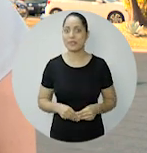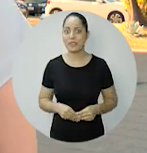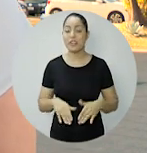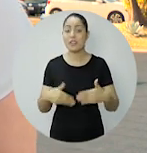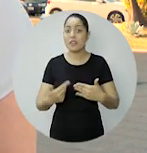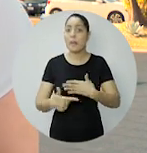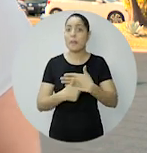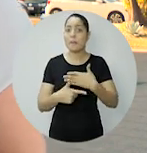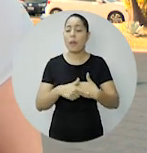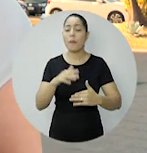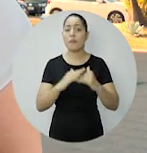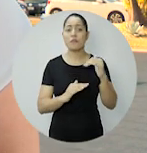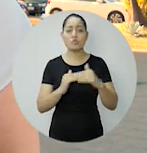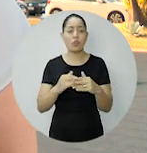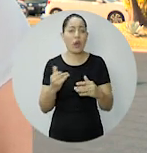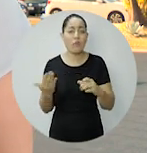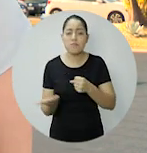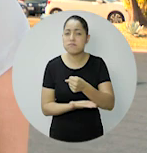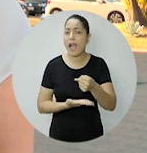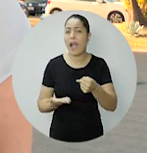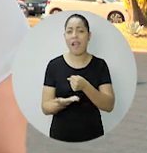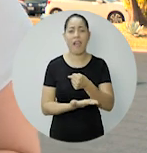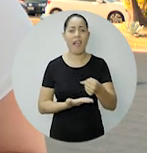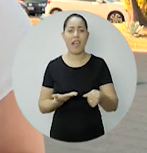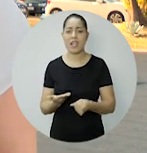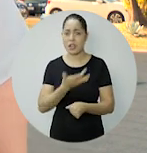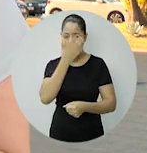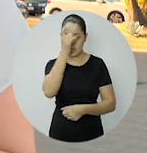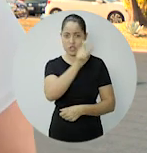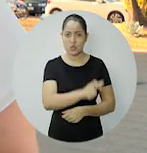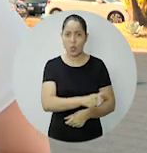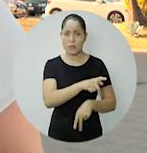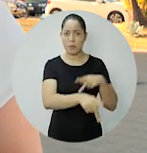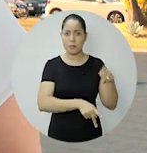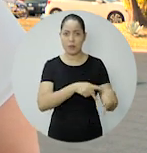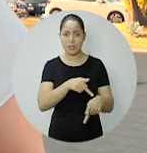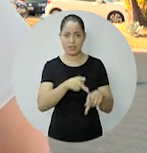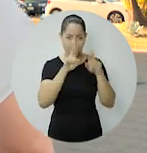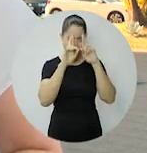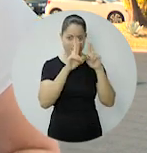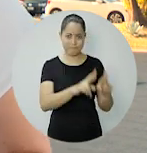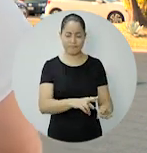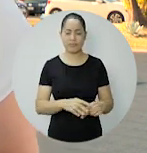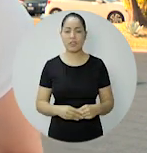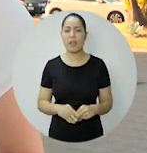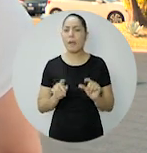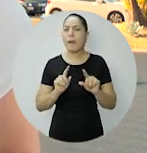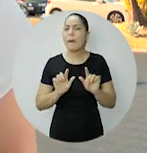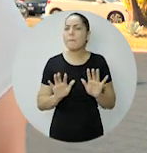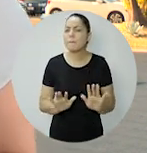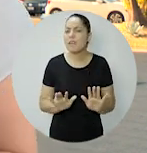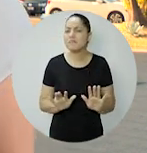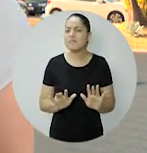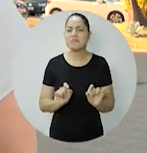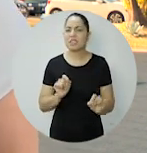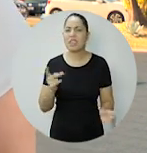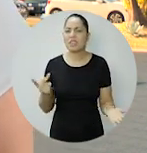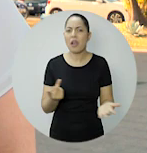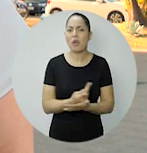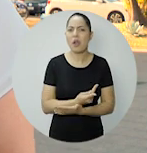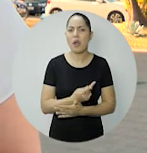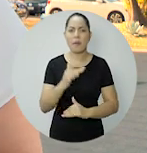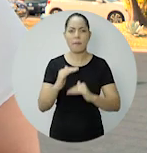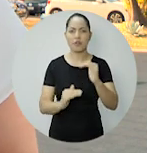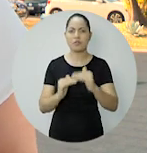O papel do profissional é essencial para que o direito individual do cidadão seja respeitado. Mas o que acontece quando o